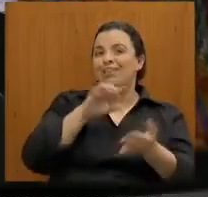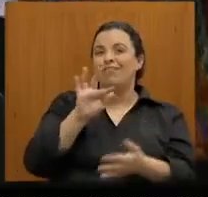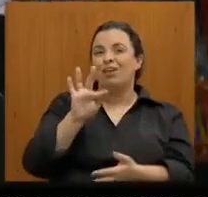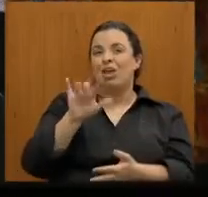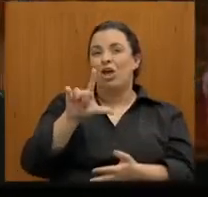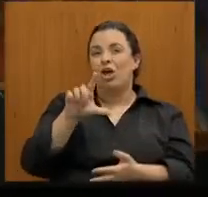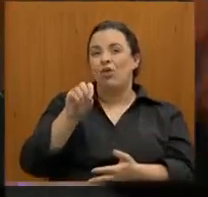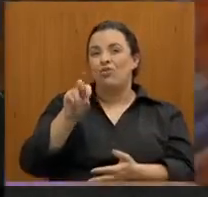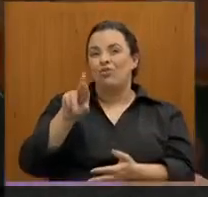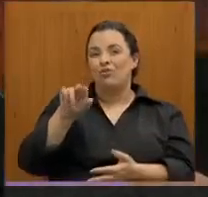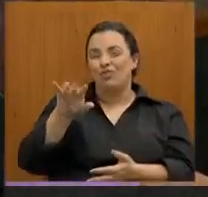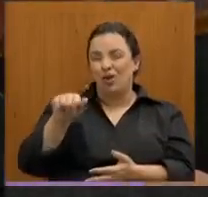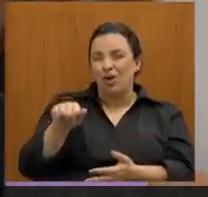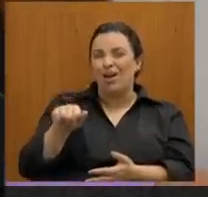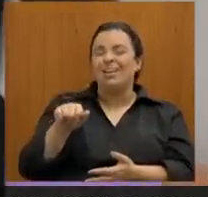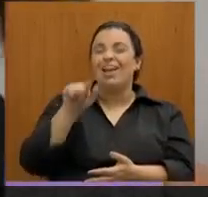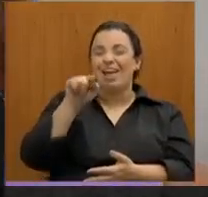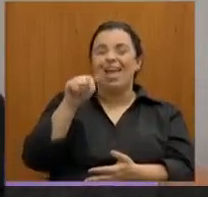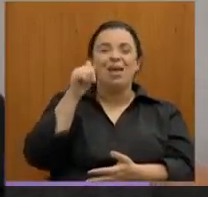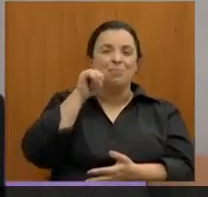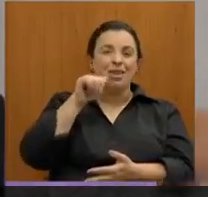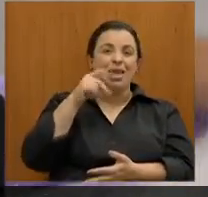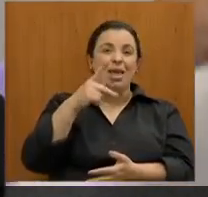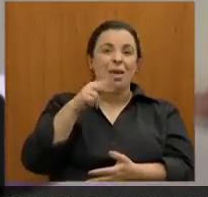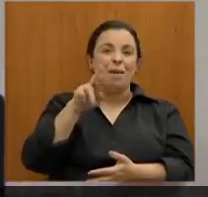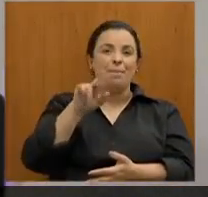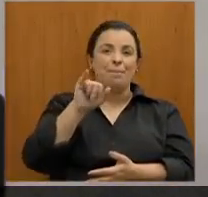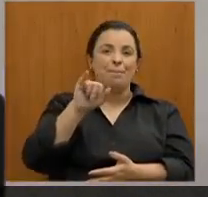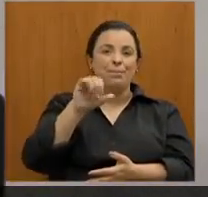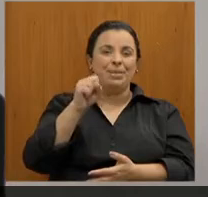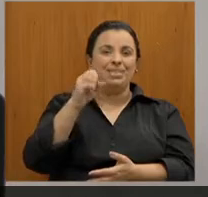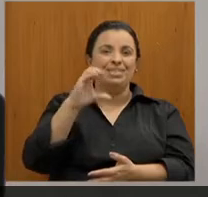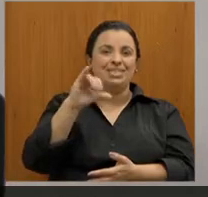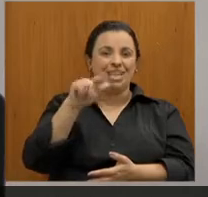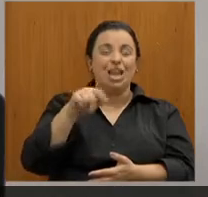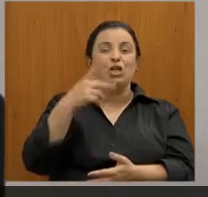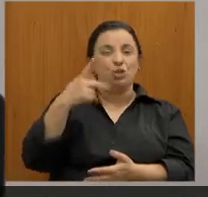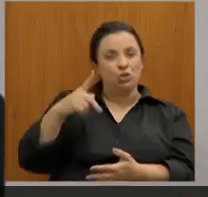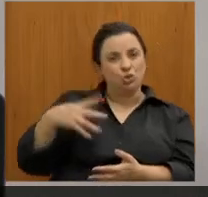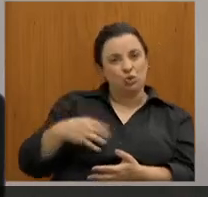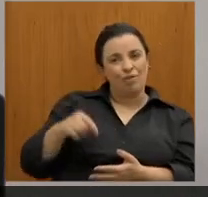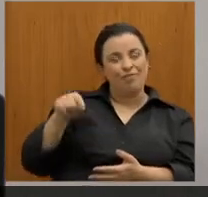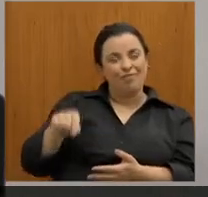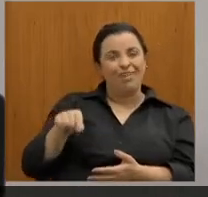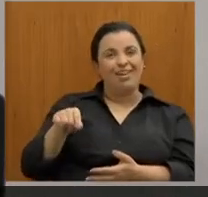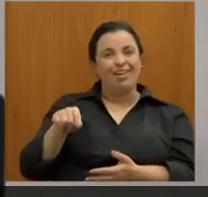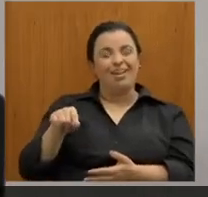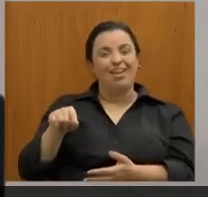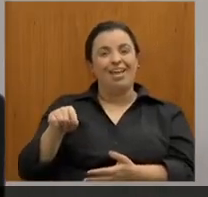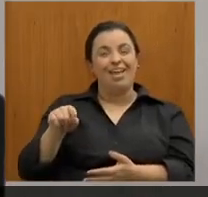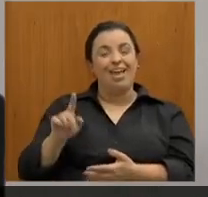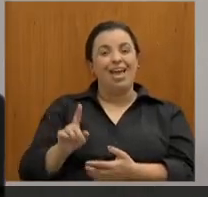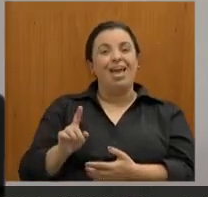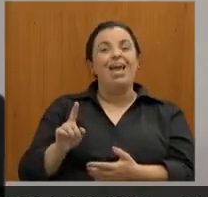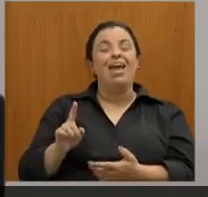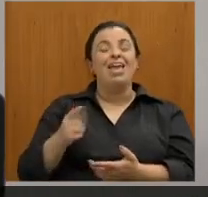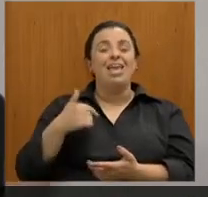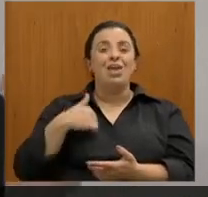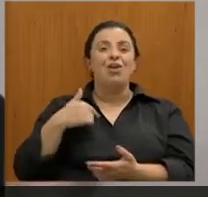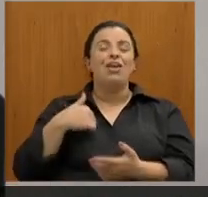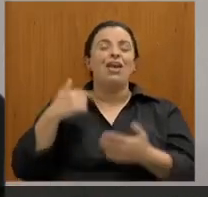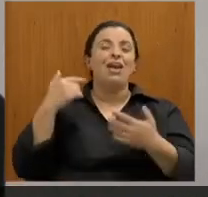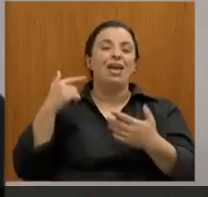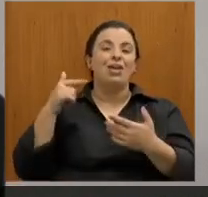fininha da Priscila que foi uma das nossas trouxe né eu olhar aqui do Sul de Minas e na pessoa da